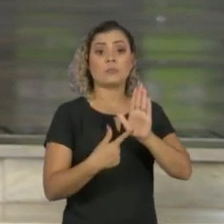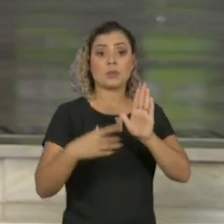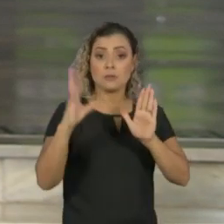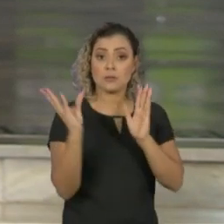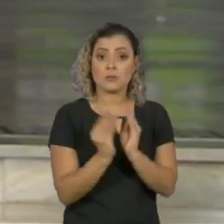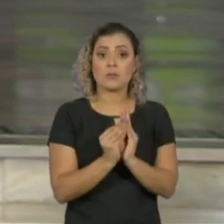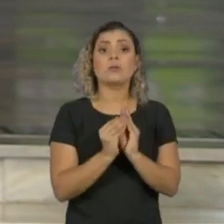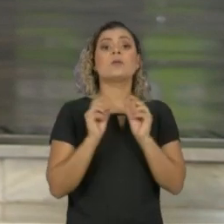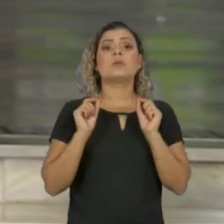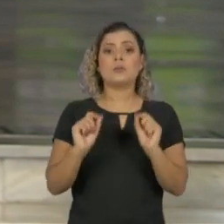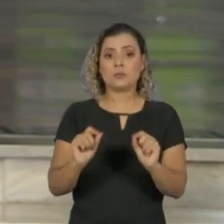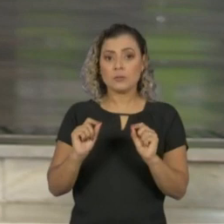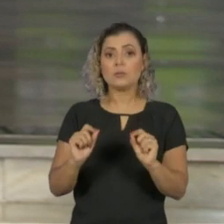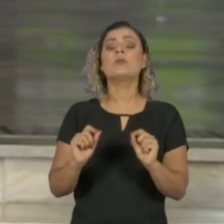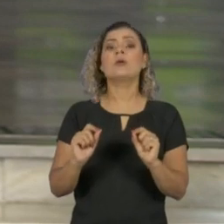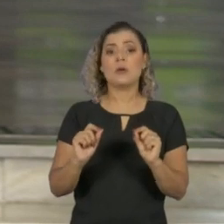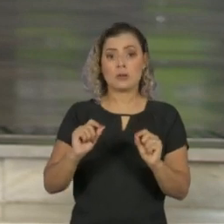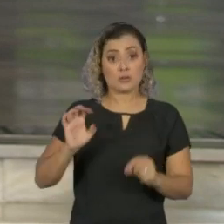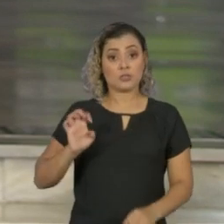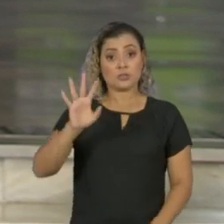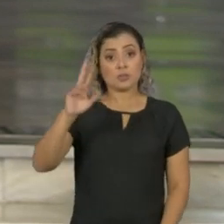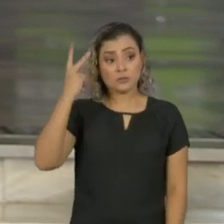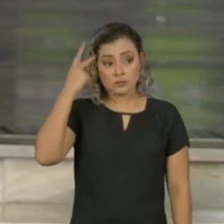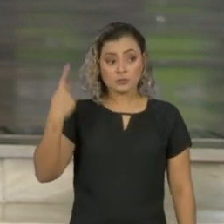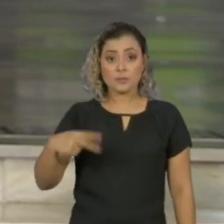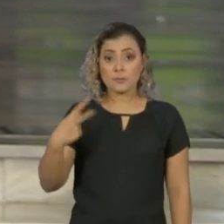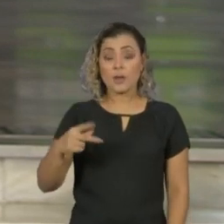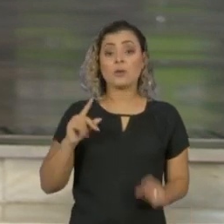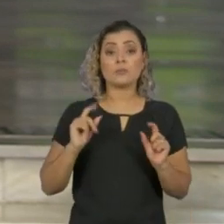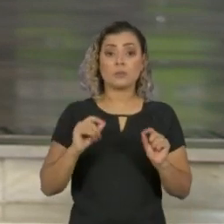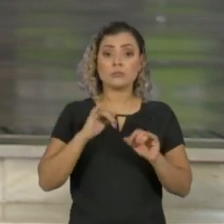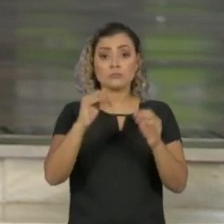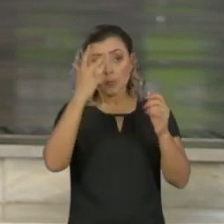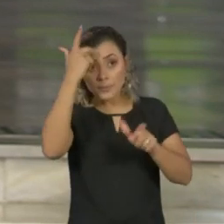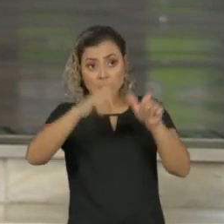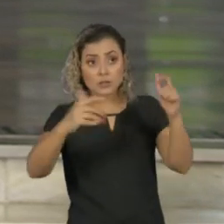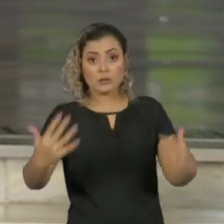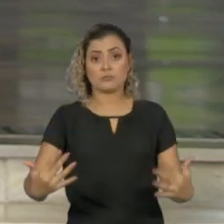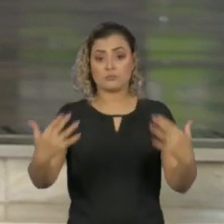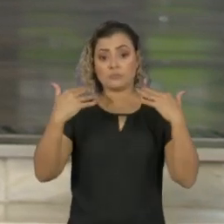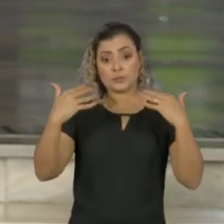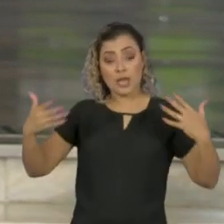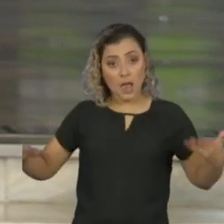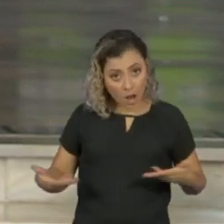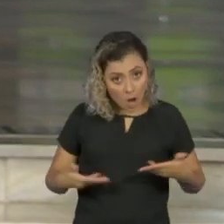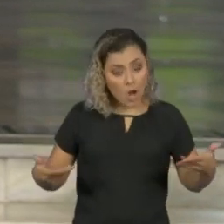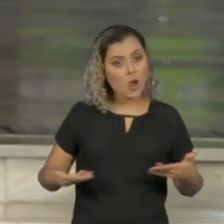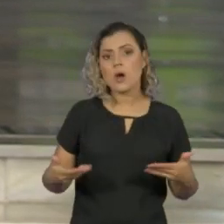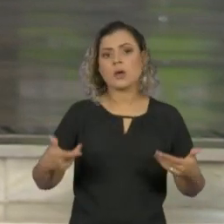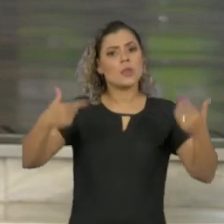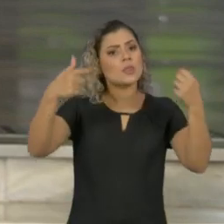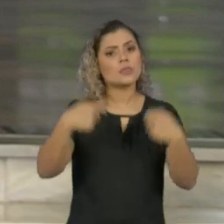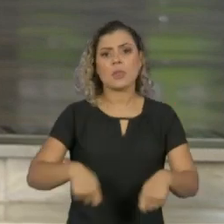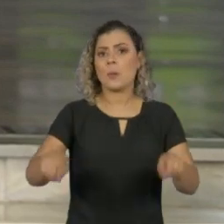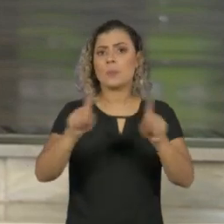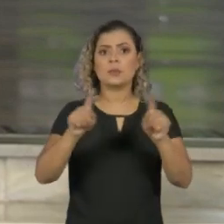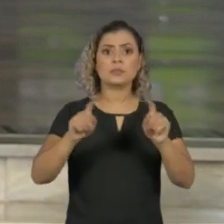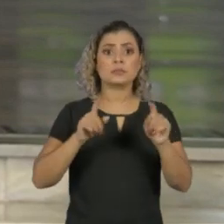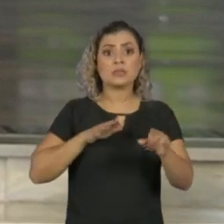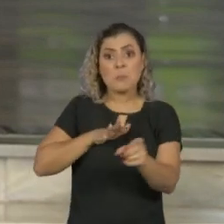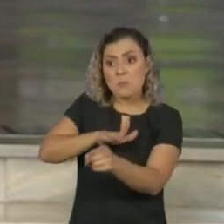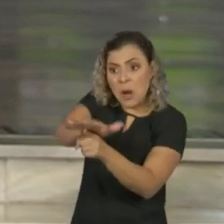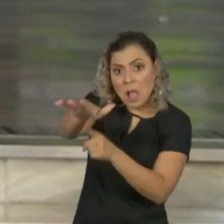na qualidade de governador do Estado de São Paulo, para que as pessoas que estão nos ouvindo, nos assistindo nesse momento, não há necessidade de corrida